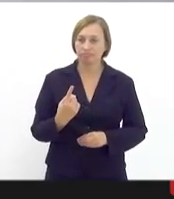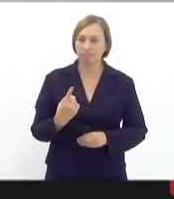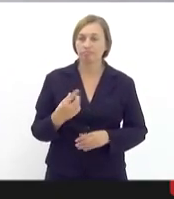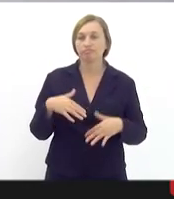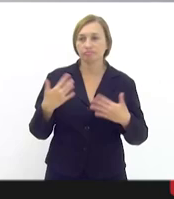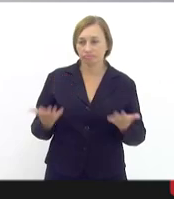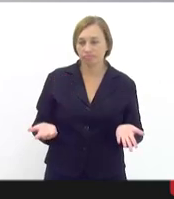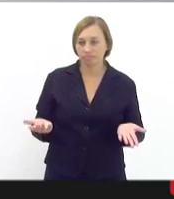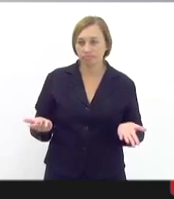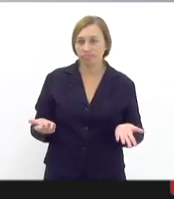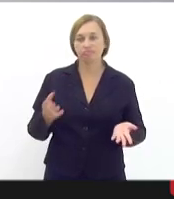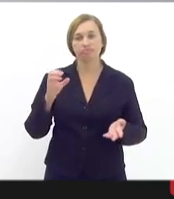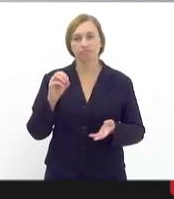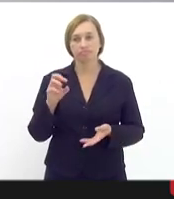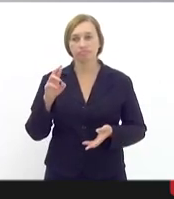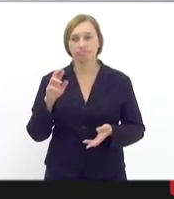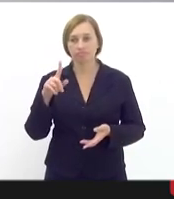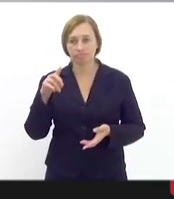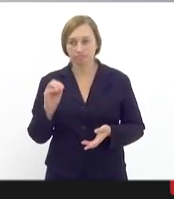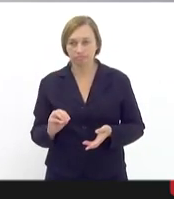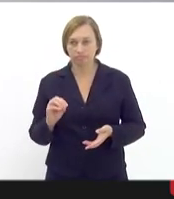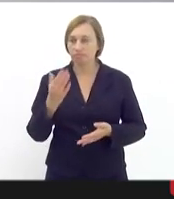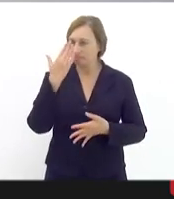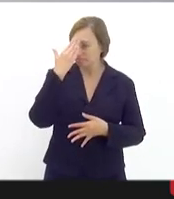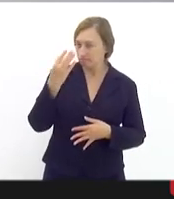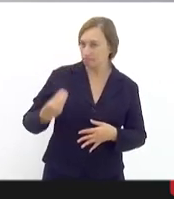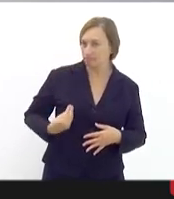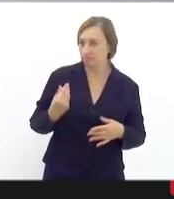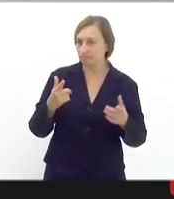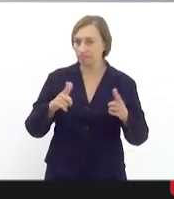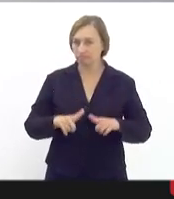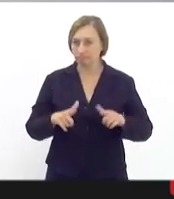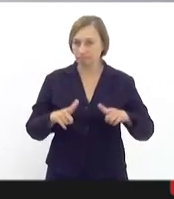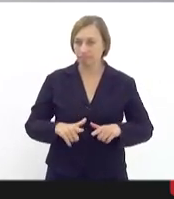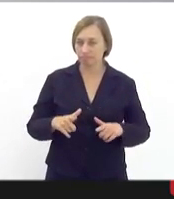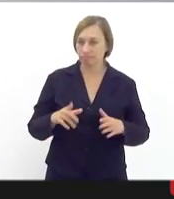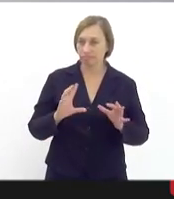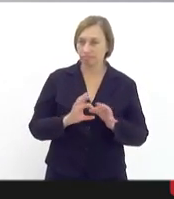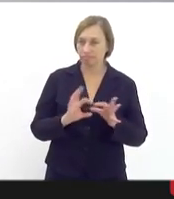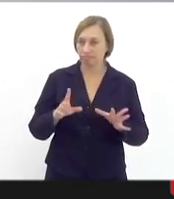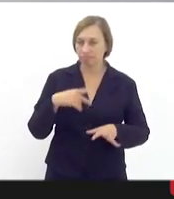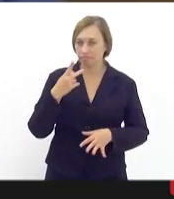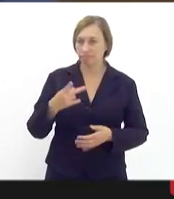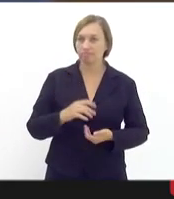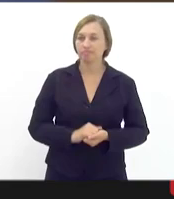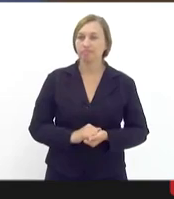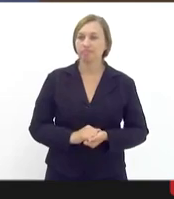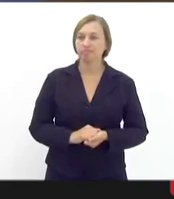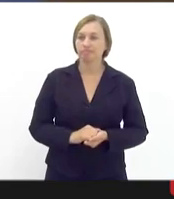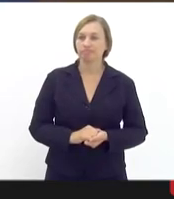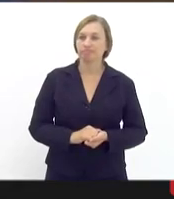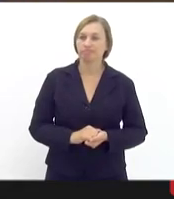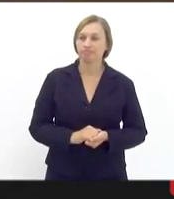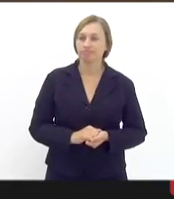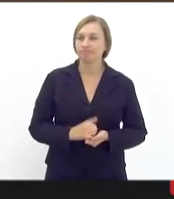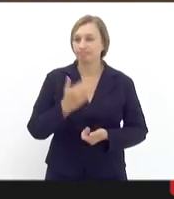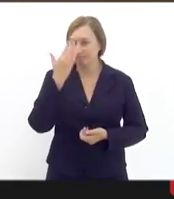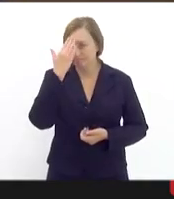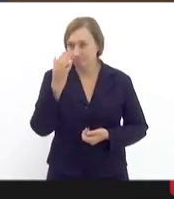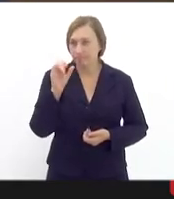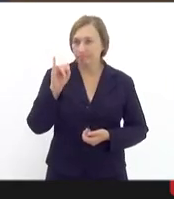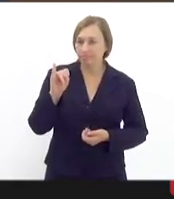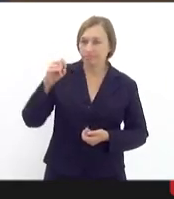Então, Orlando Silva, muito obrigada por estar aqui, e você tem a nossa palavra. Obrigado, Ingrid, agradeço